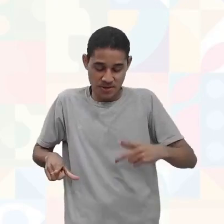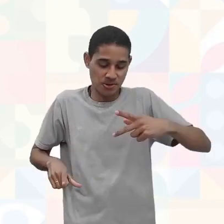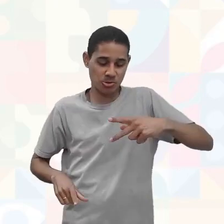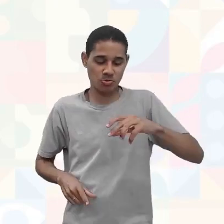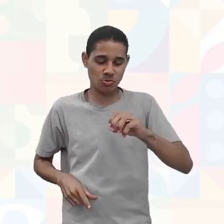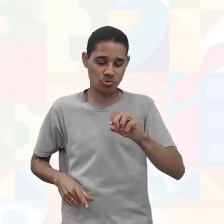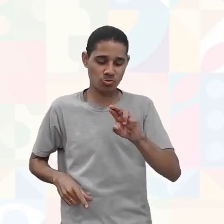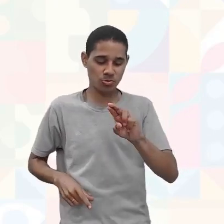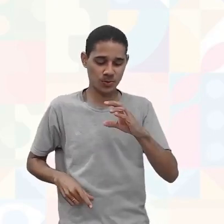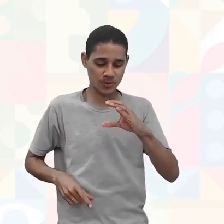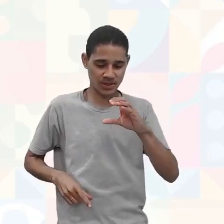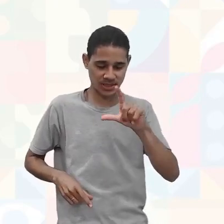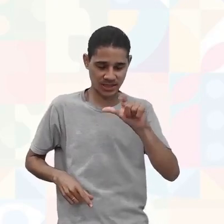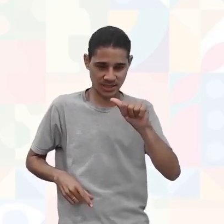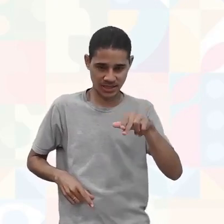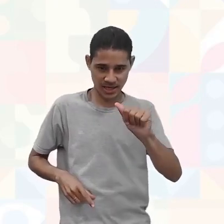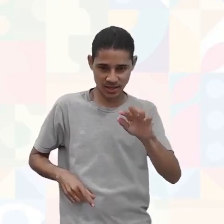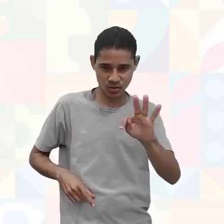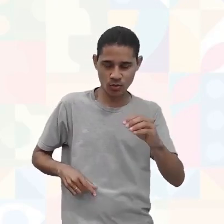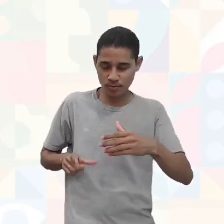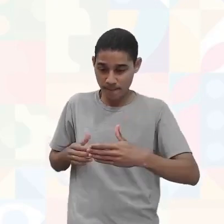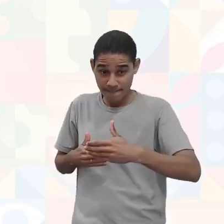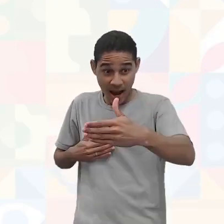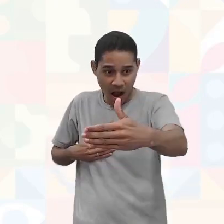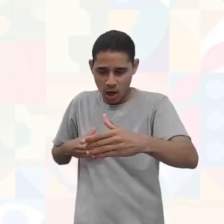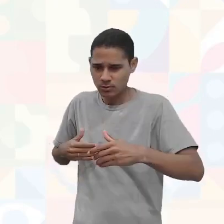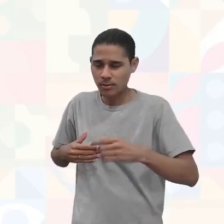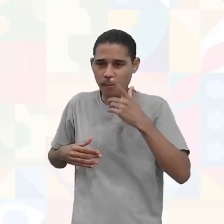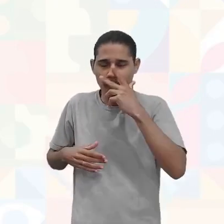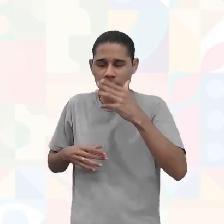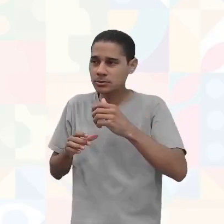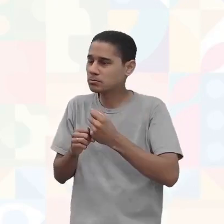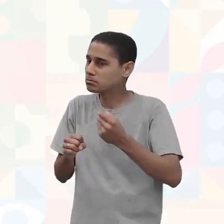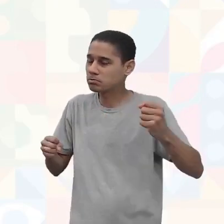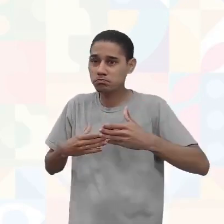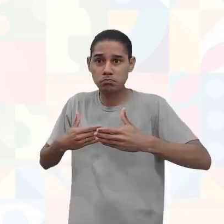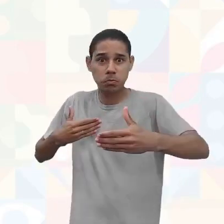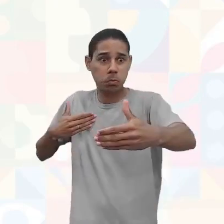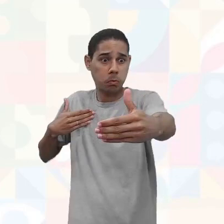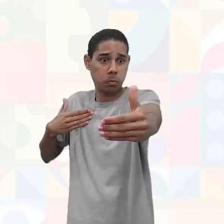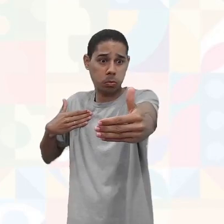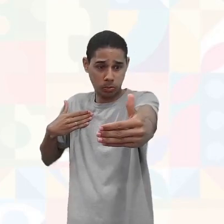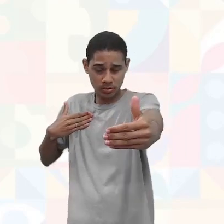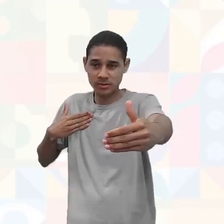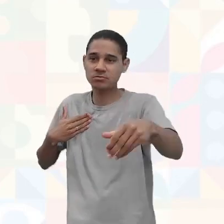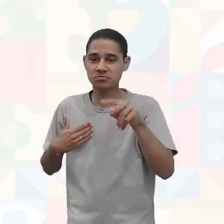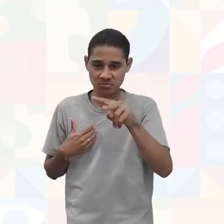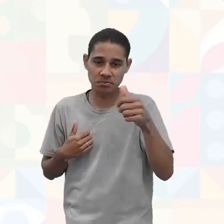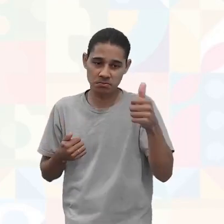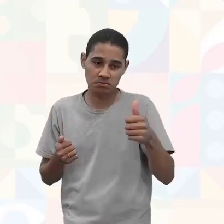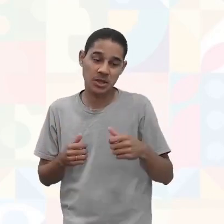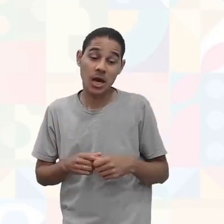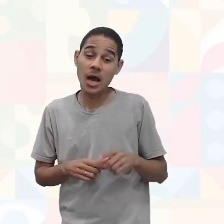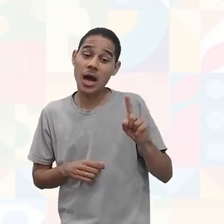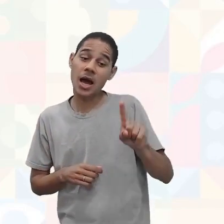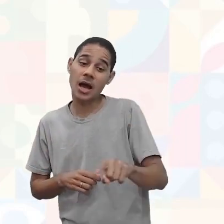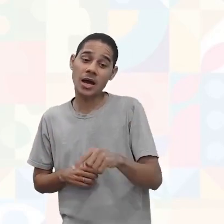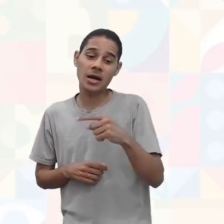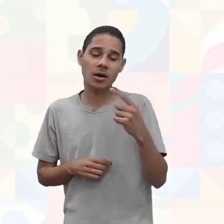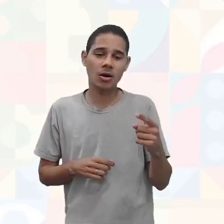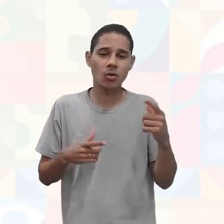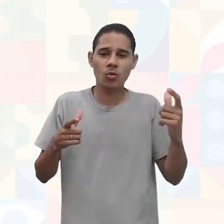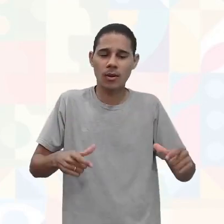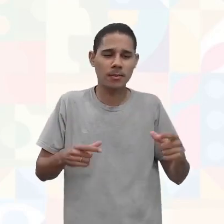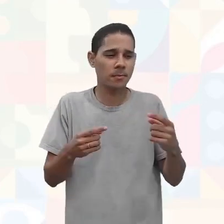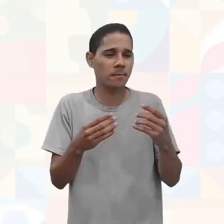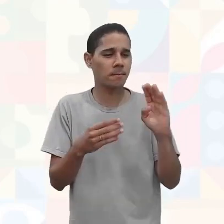maiores e a gente vê aí como se fosse um ambiente bem maior realmente, né, uma questão visual. Já em banheiros